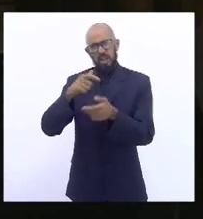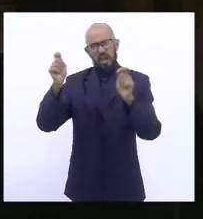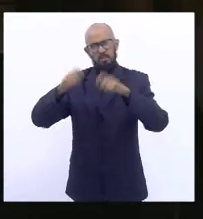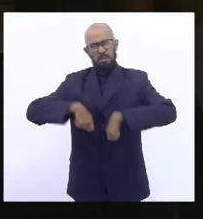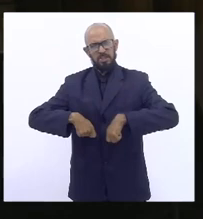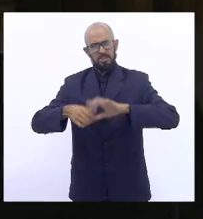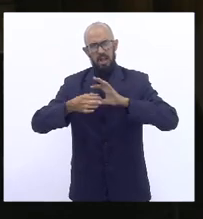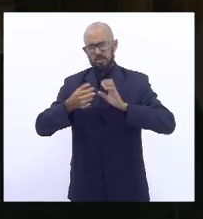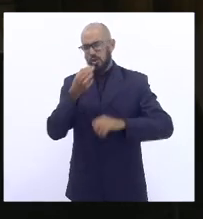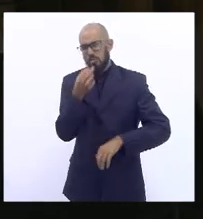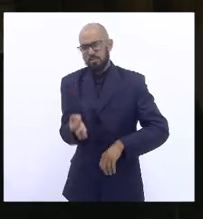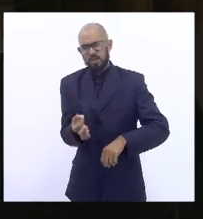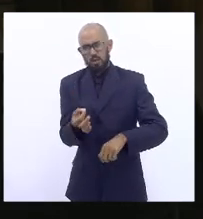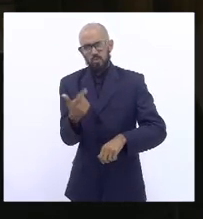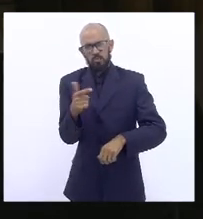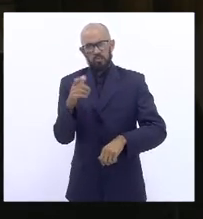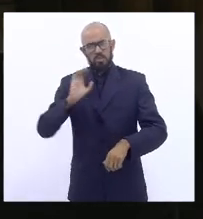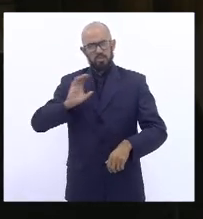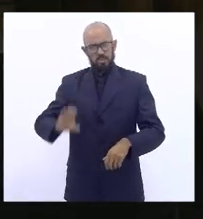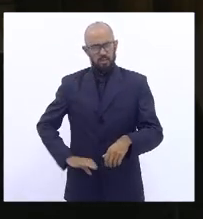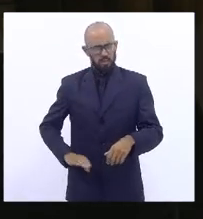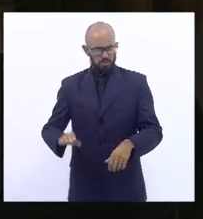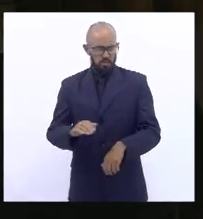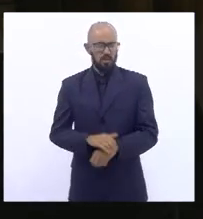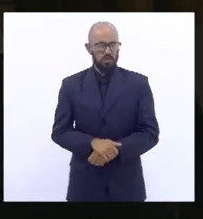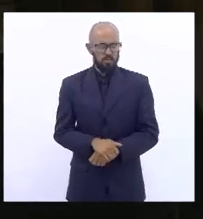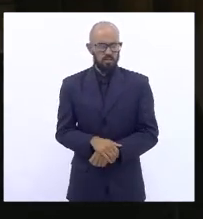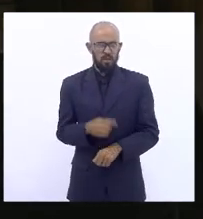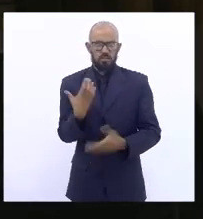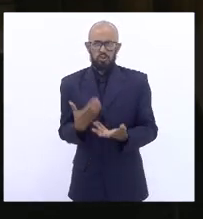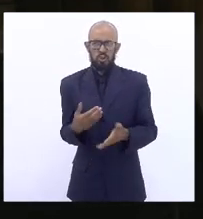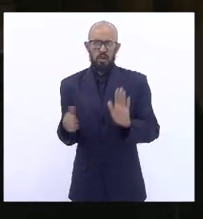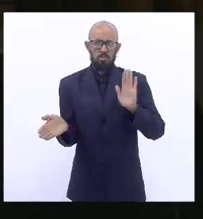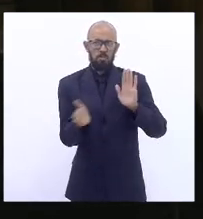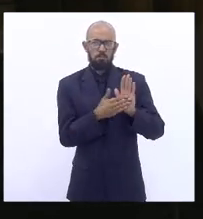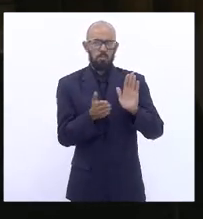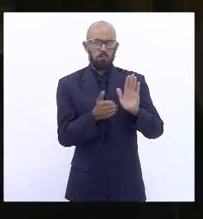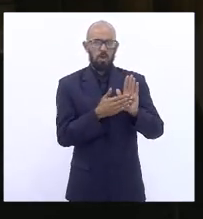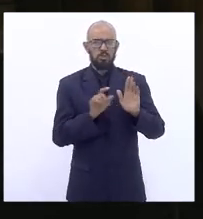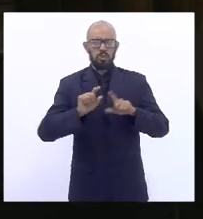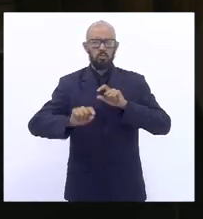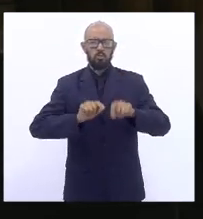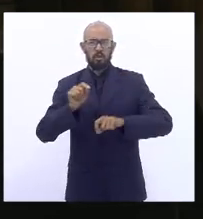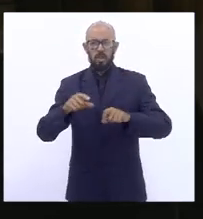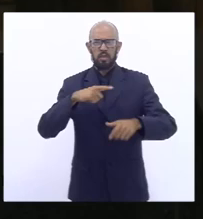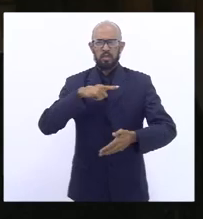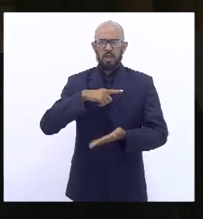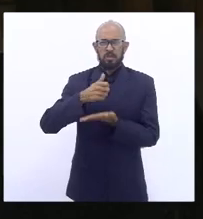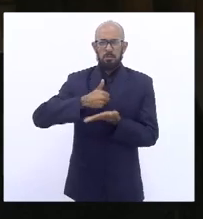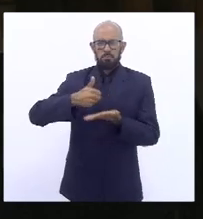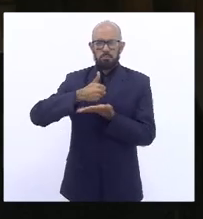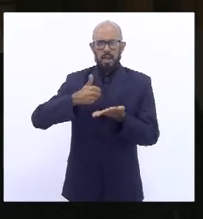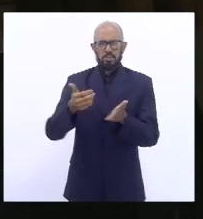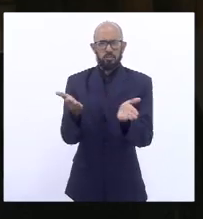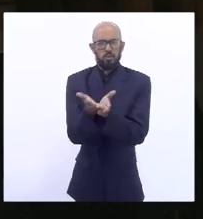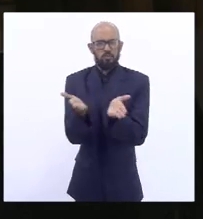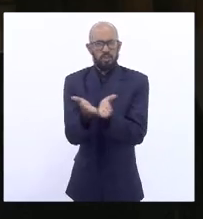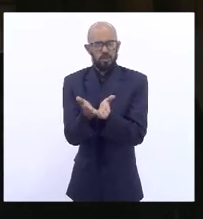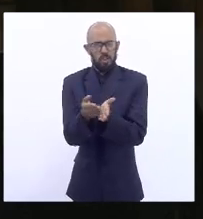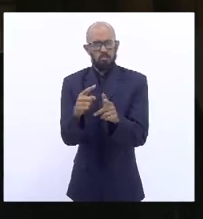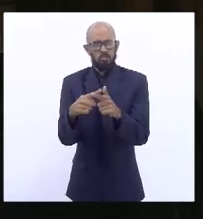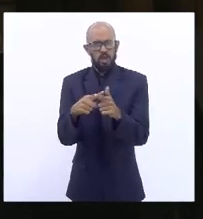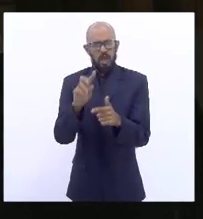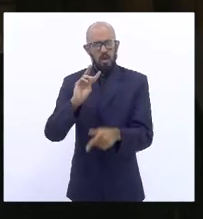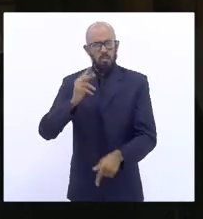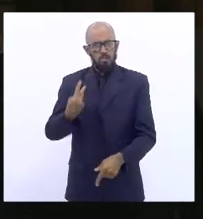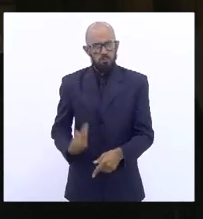sem cidadania. Então, a gente quer defender uma proposta pedagógica que é baseada nos valores do Evangelho, porque ela é humana,